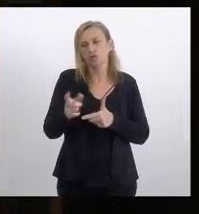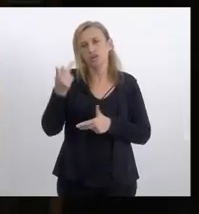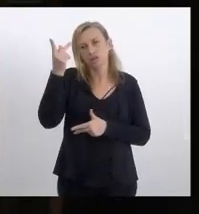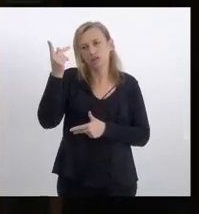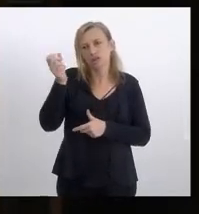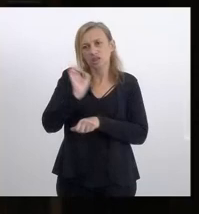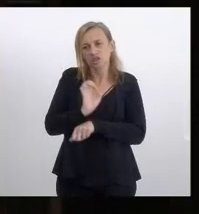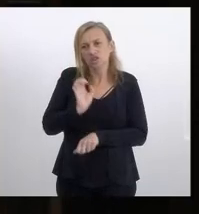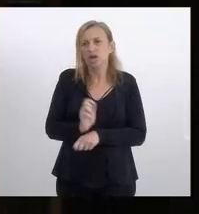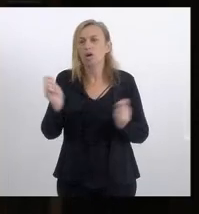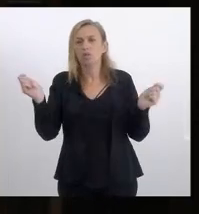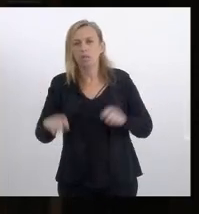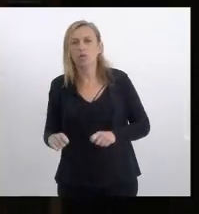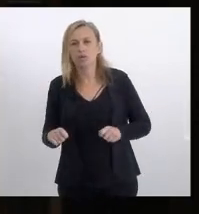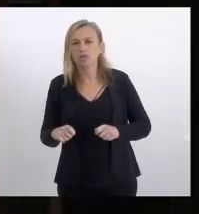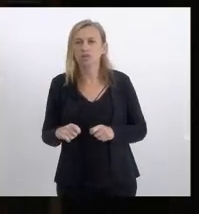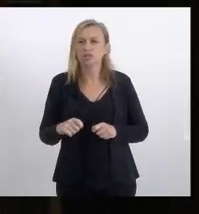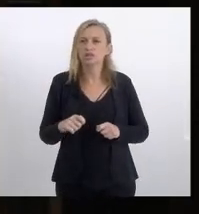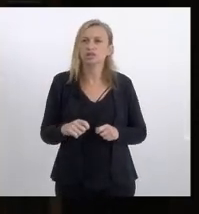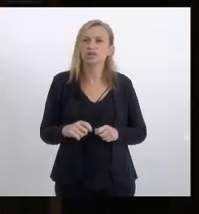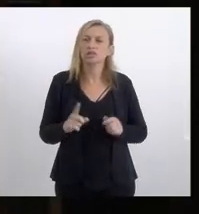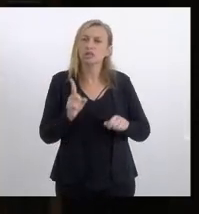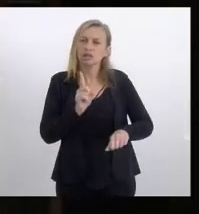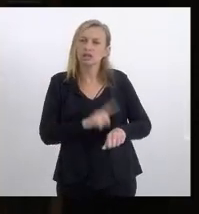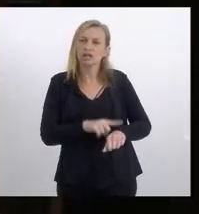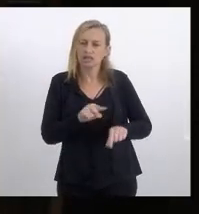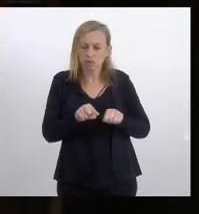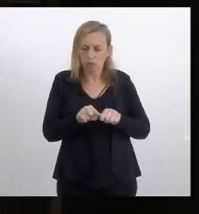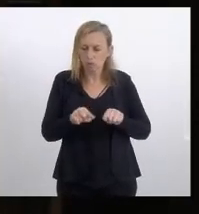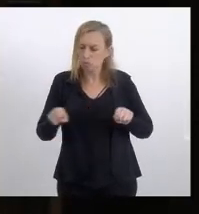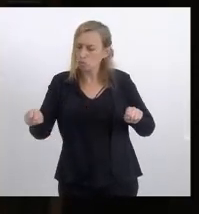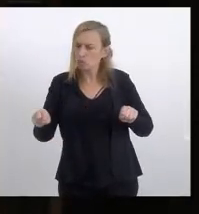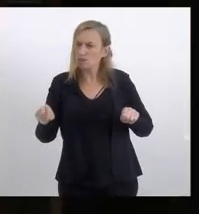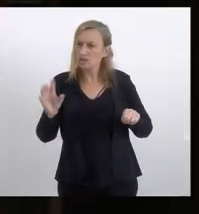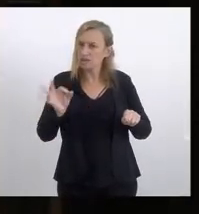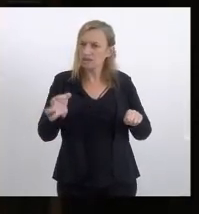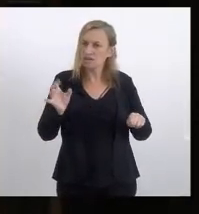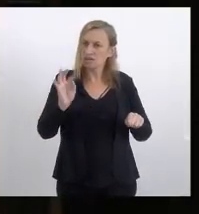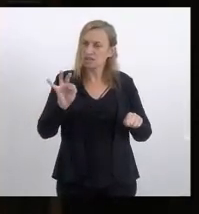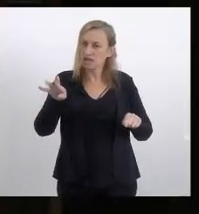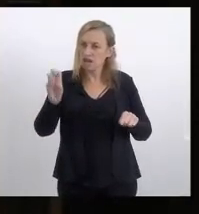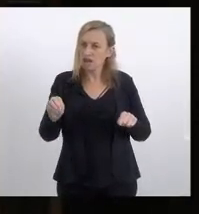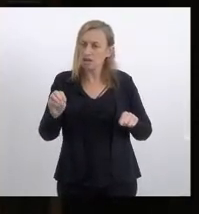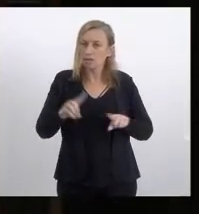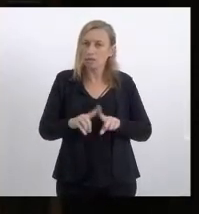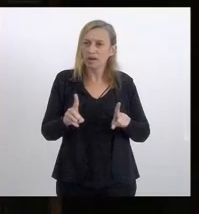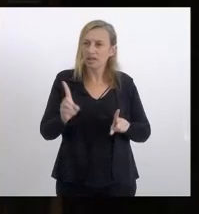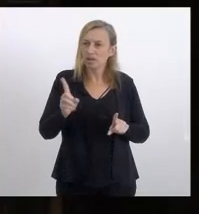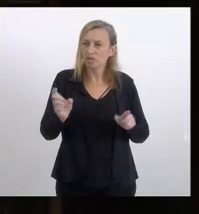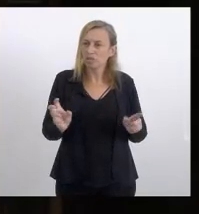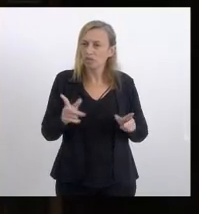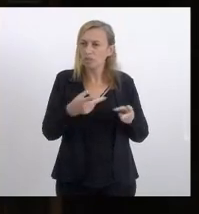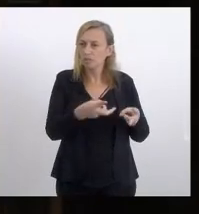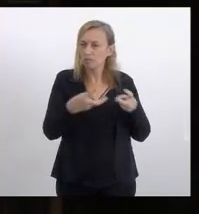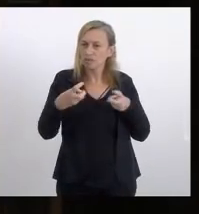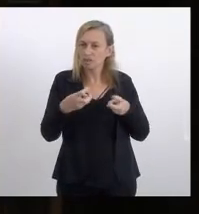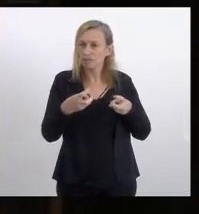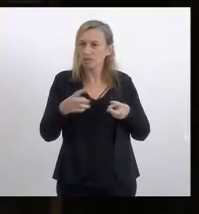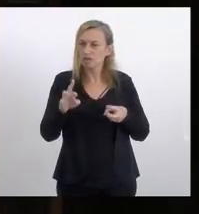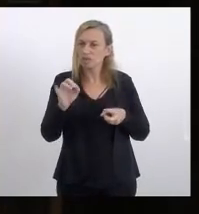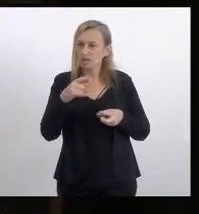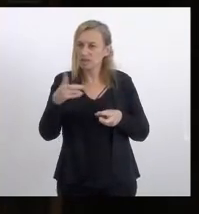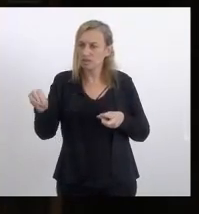a possibilidade de computar aquele tempo normalmente para o triénio mas sem que percebesse a remuneração